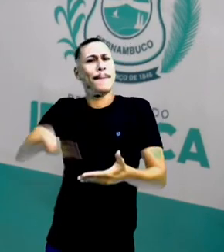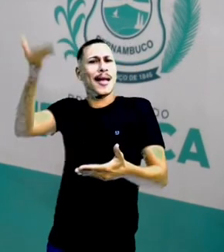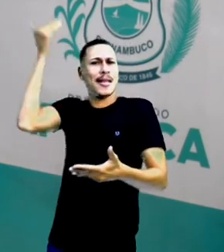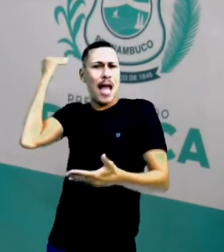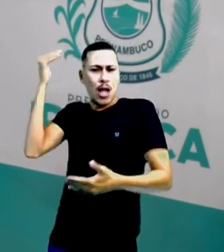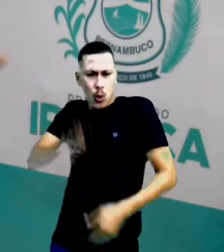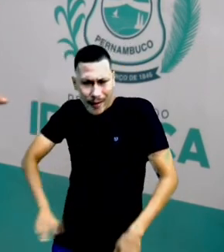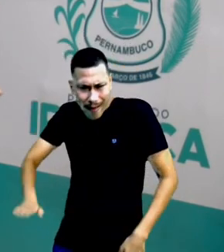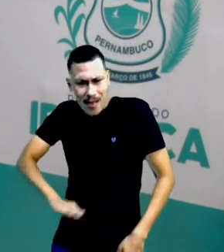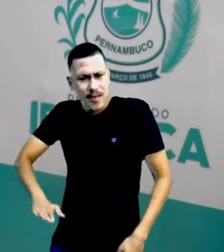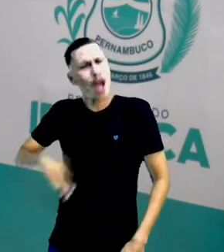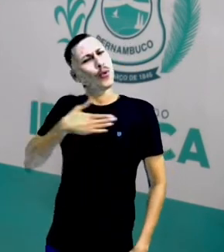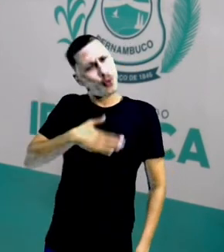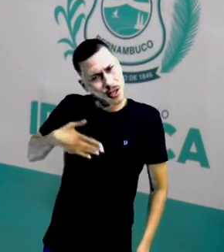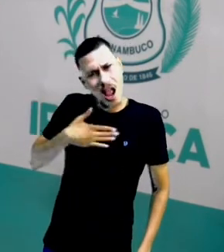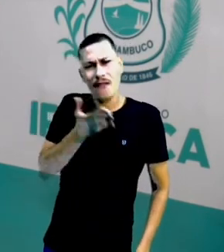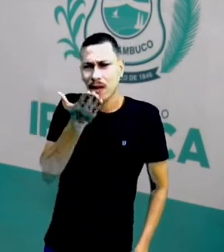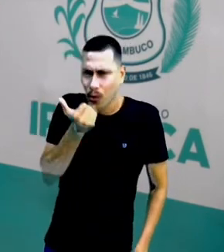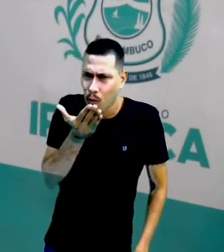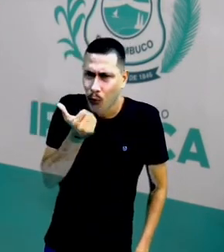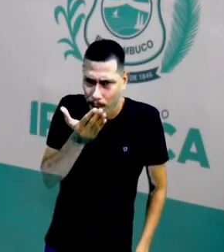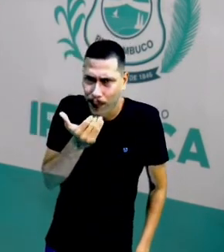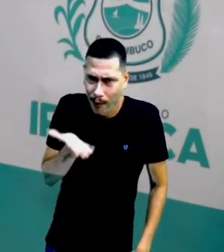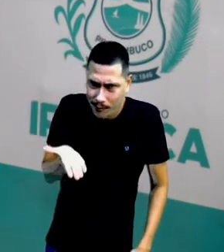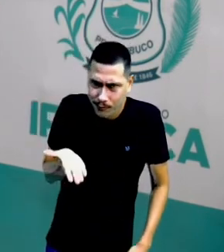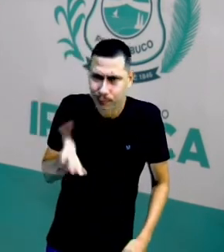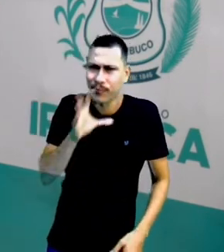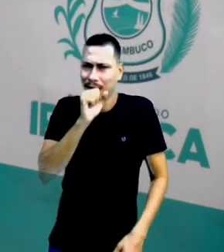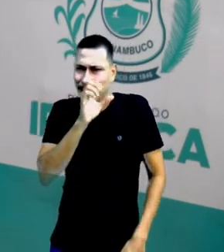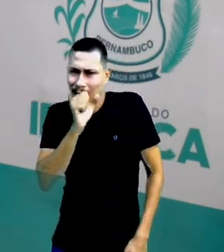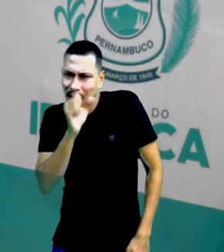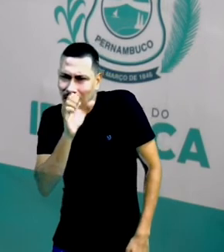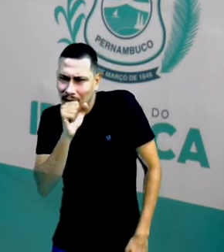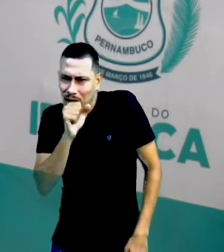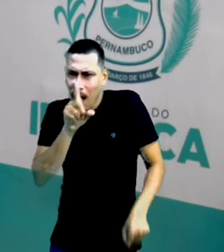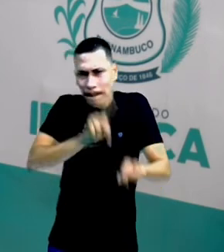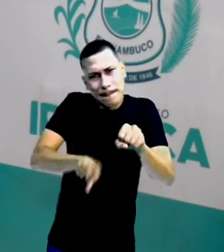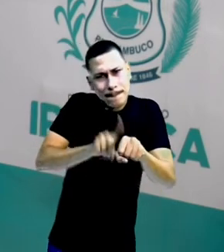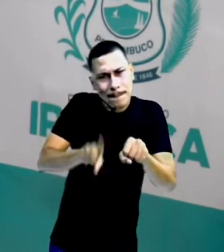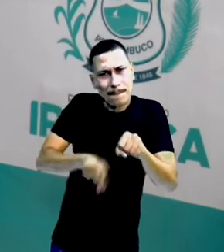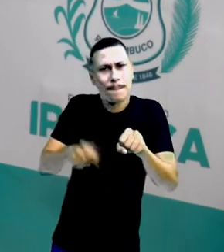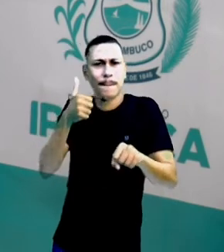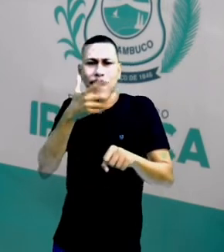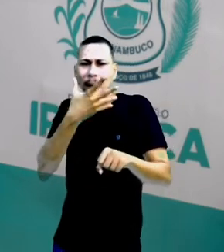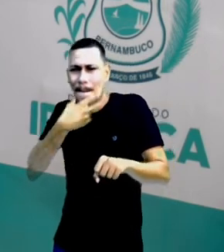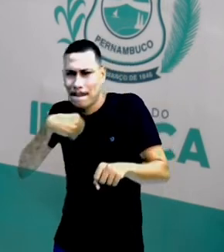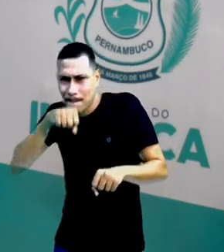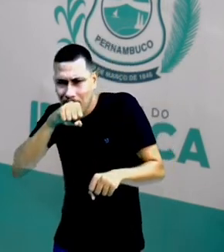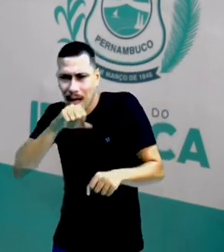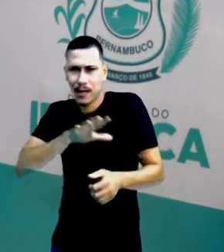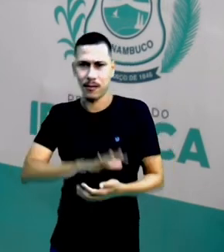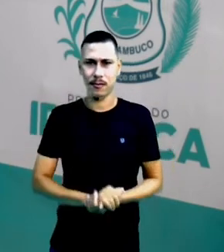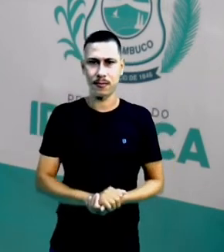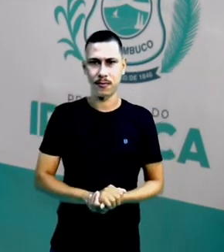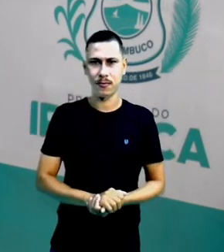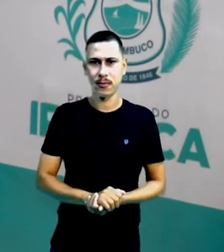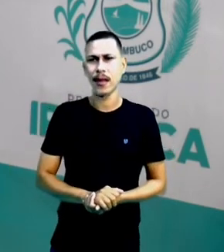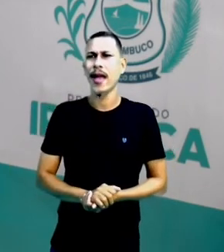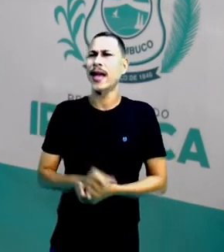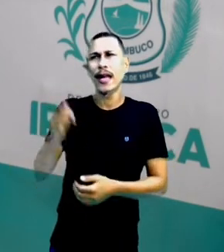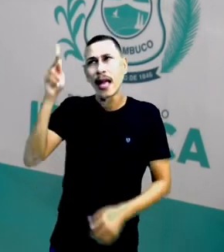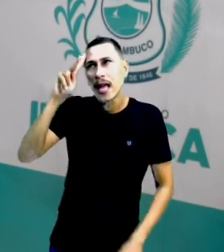comer tangerina descascada pelo pai. E esse, não é, esse gesto lhe traz